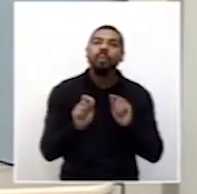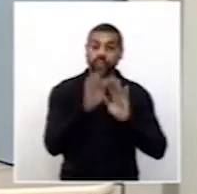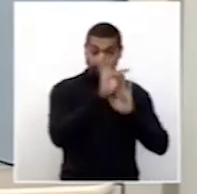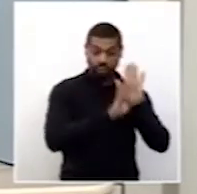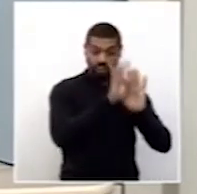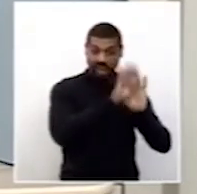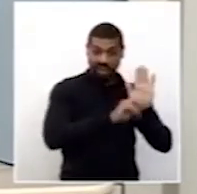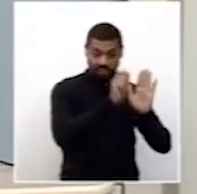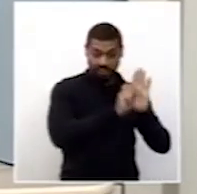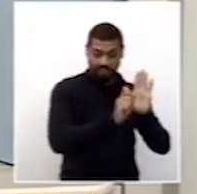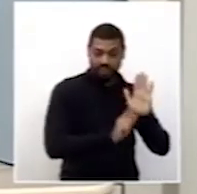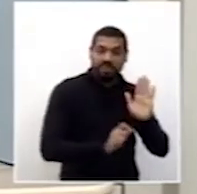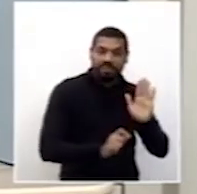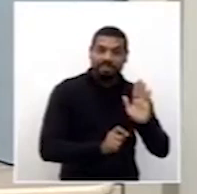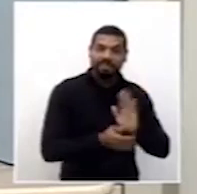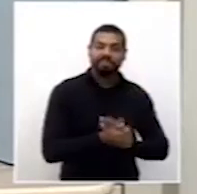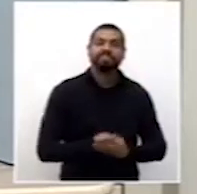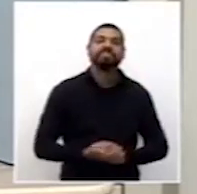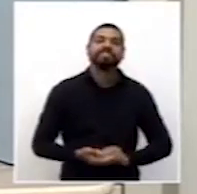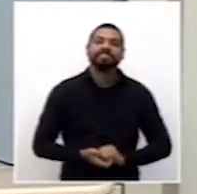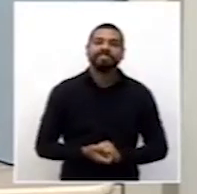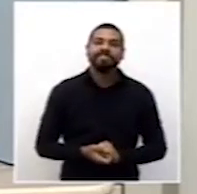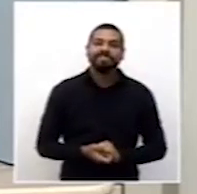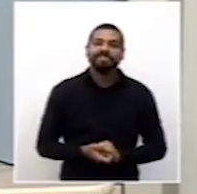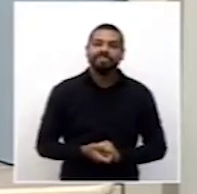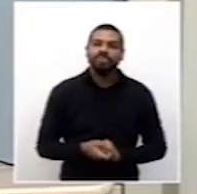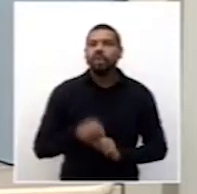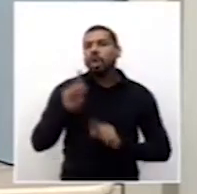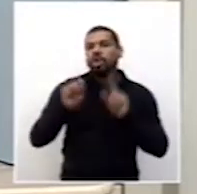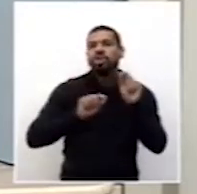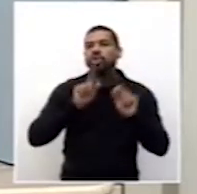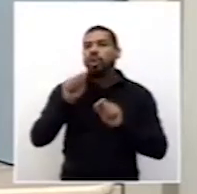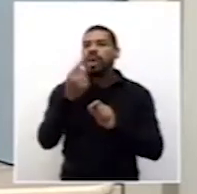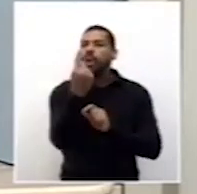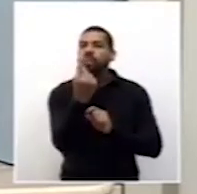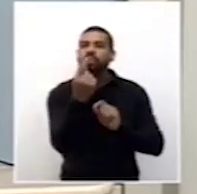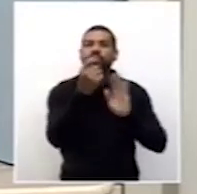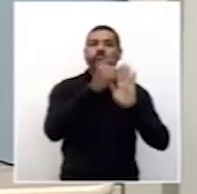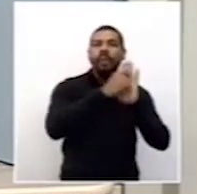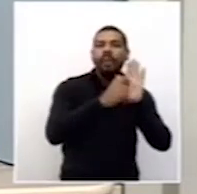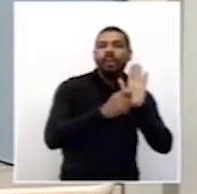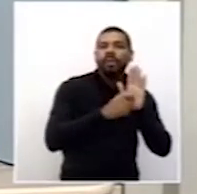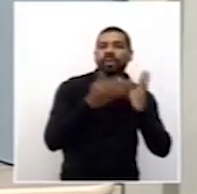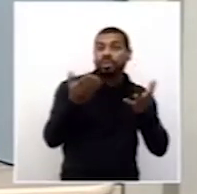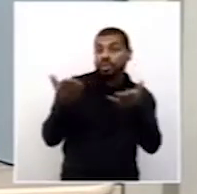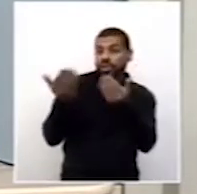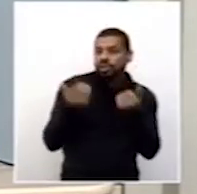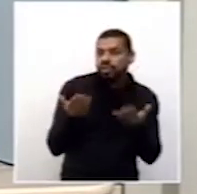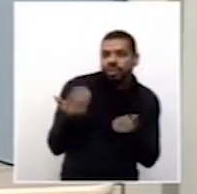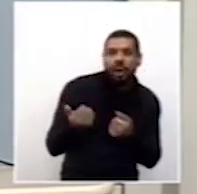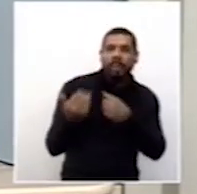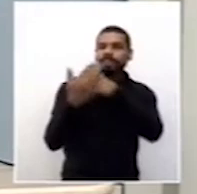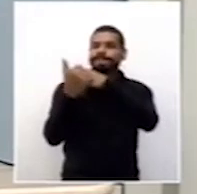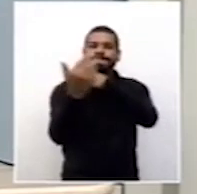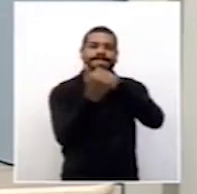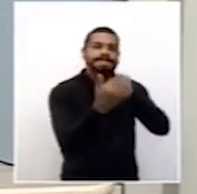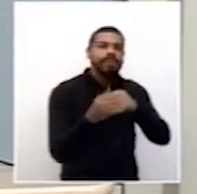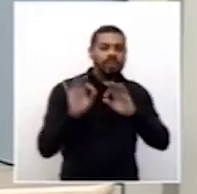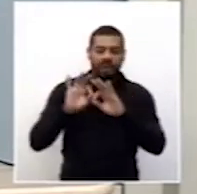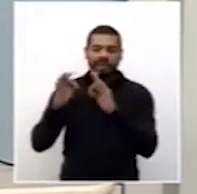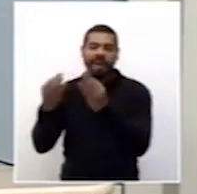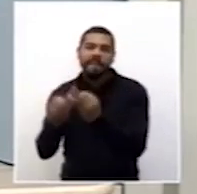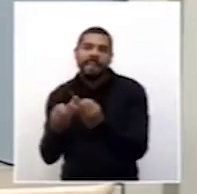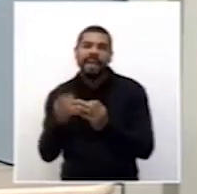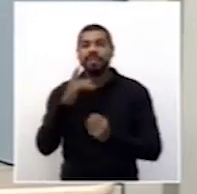na história, né, de Machado de Assis, escolha um artigo. Chame a sua família, chame o seu pai. Nesse momento